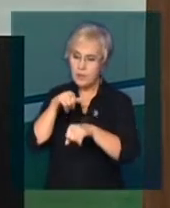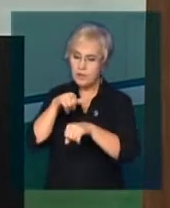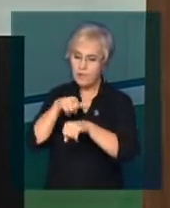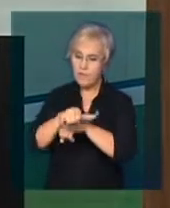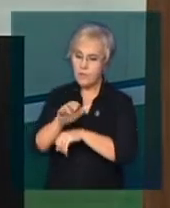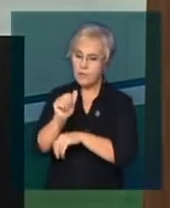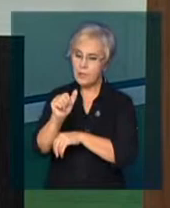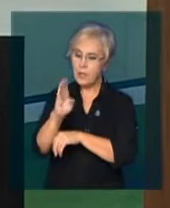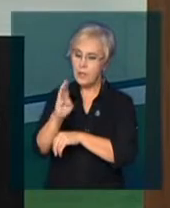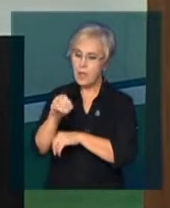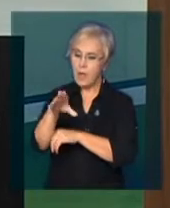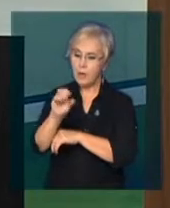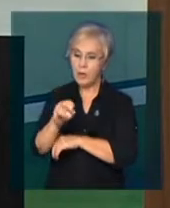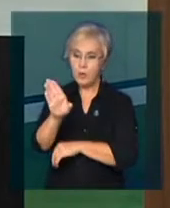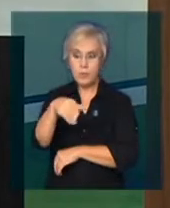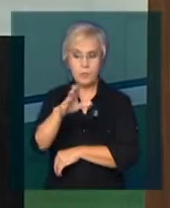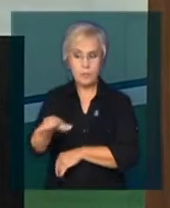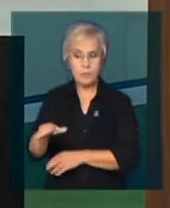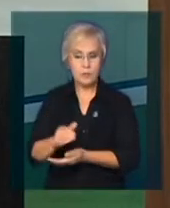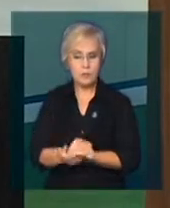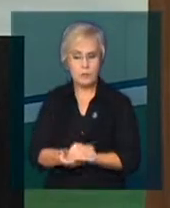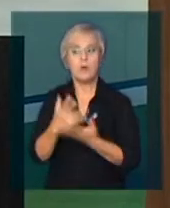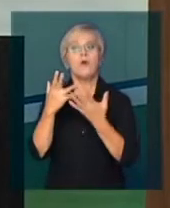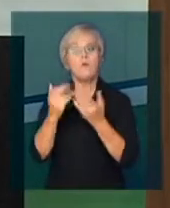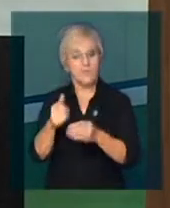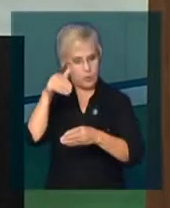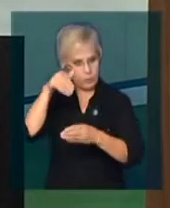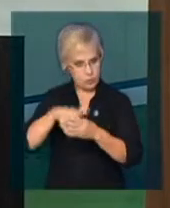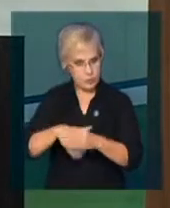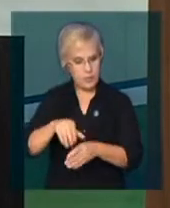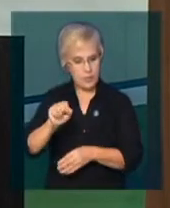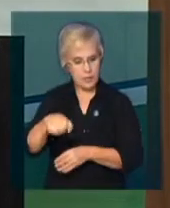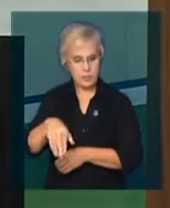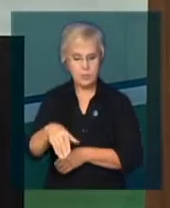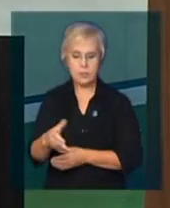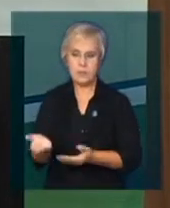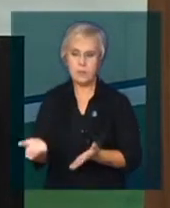o seu filho. E nós vamos votar isso na Câmara dos Deputados.